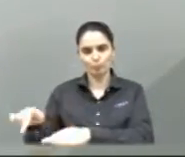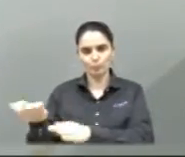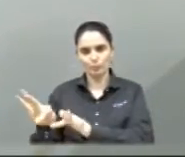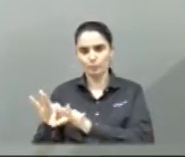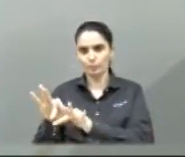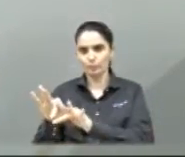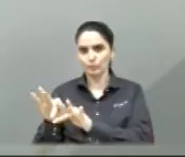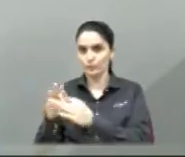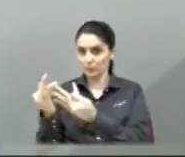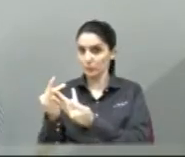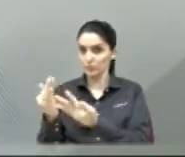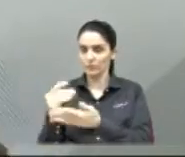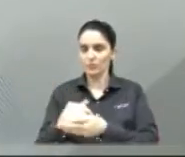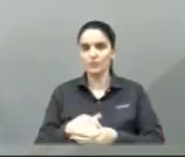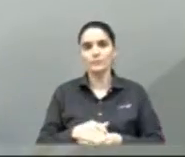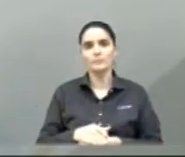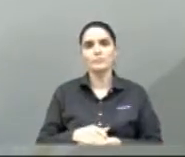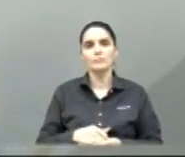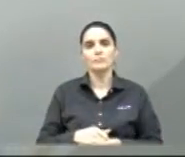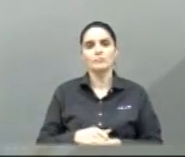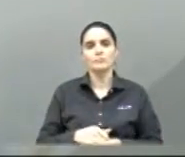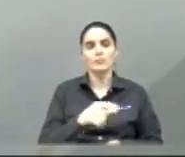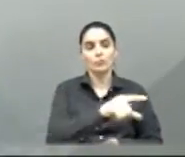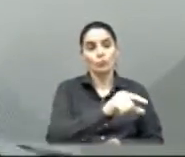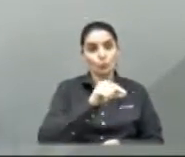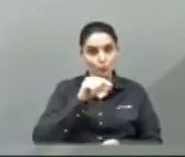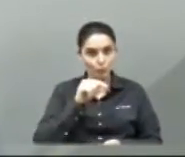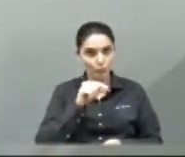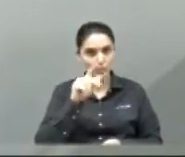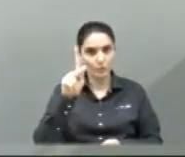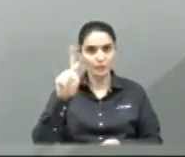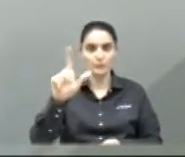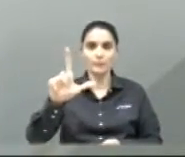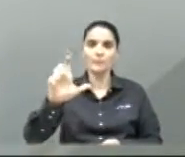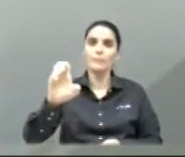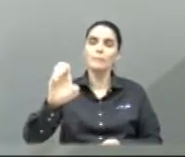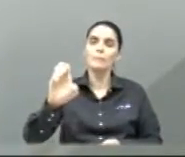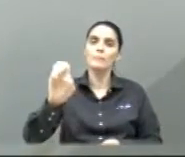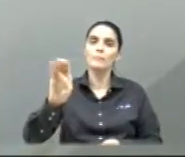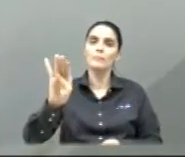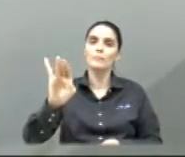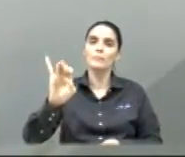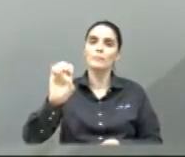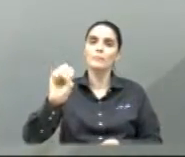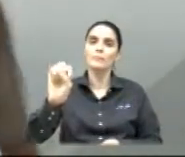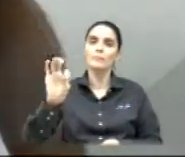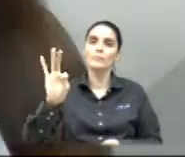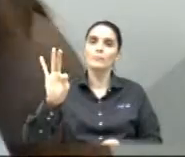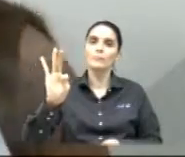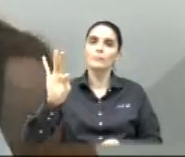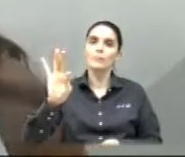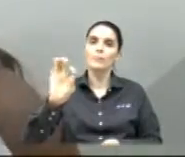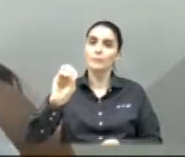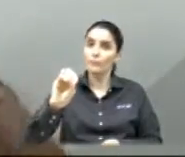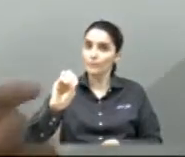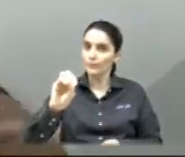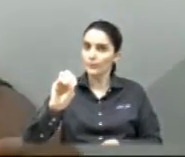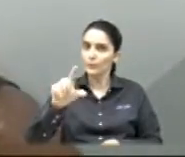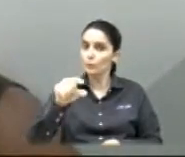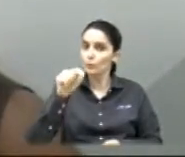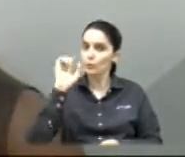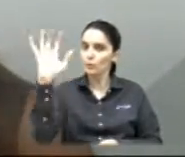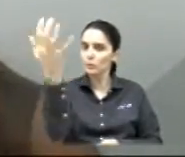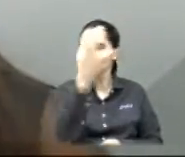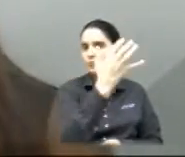Então, o plebiscito vai realmente estabelecer o que o povo de Limeira quer para o horto florestal. Não sou contra as famílias que